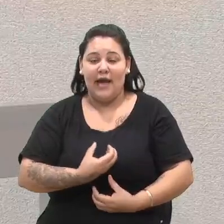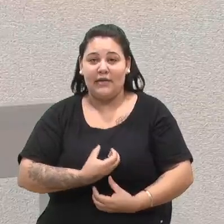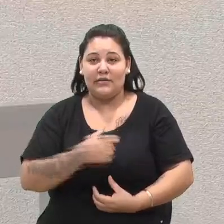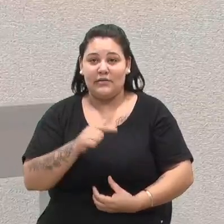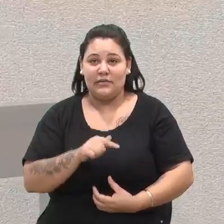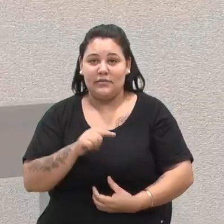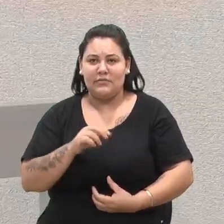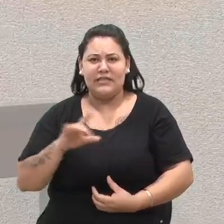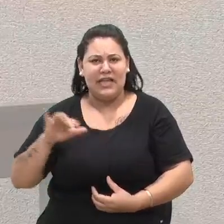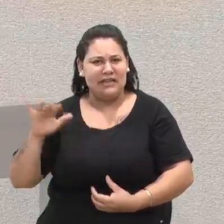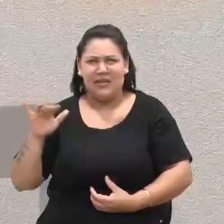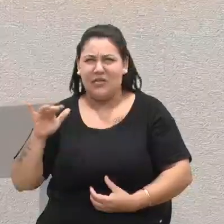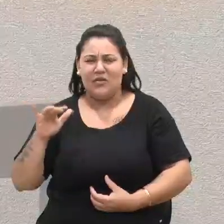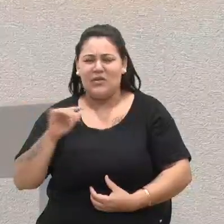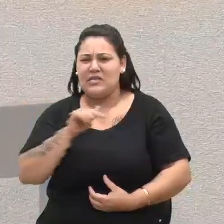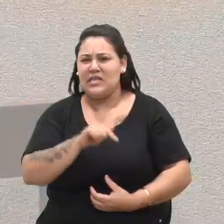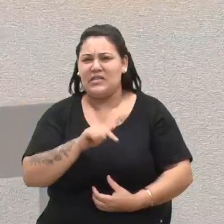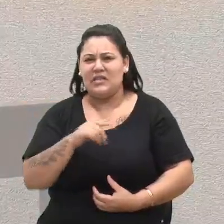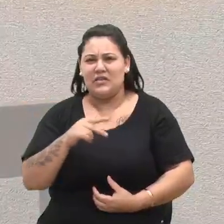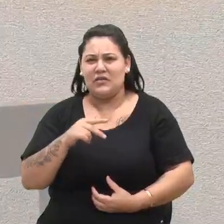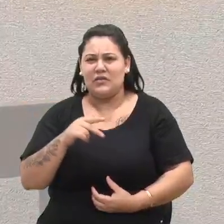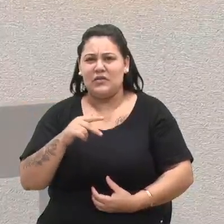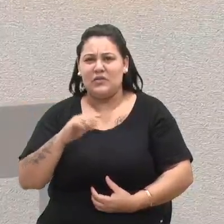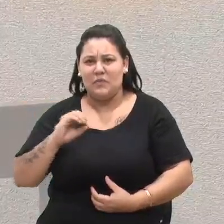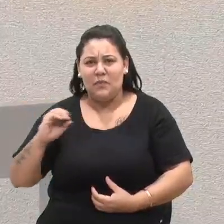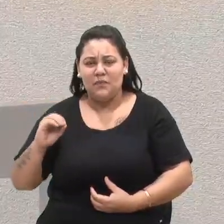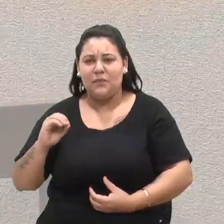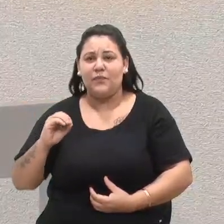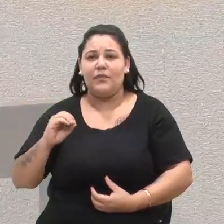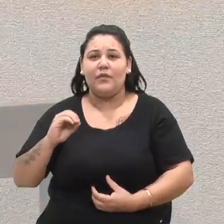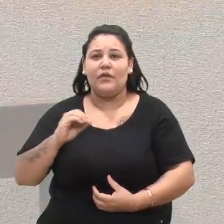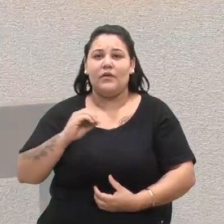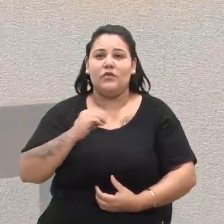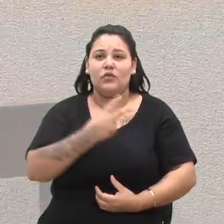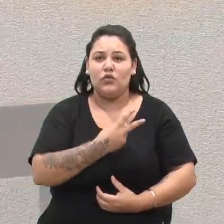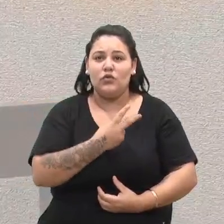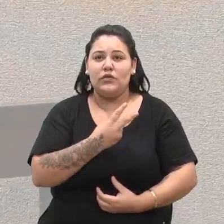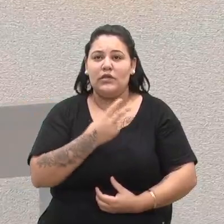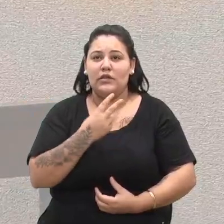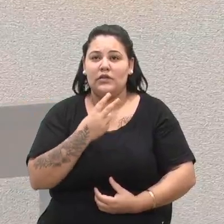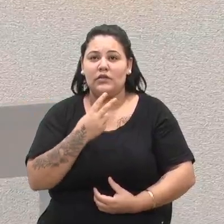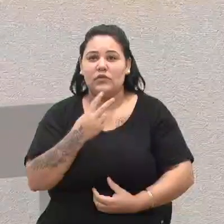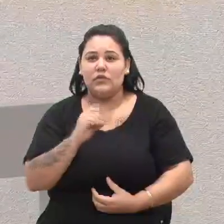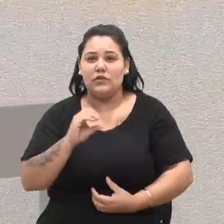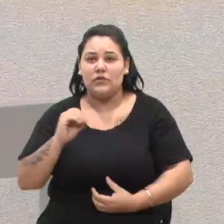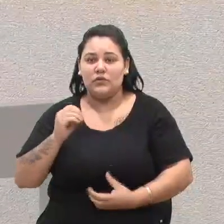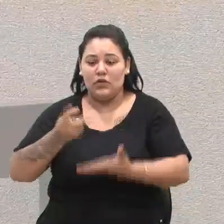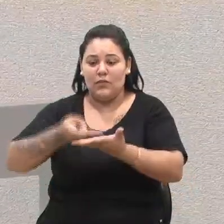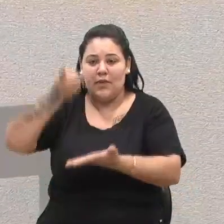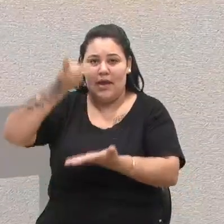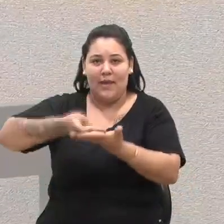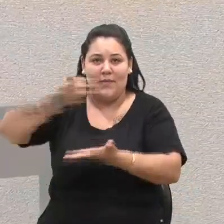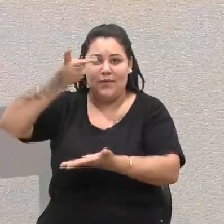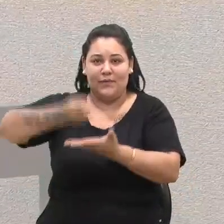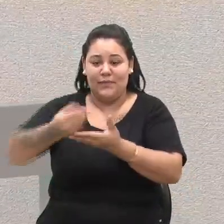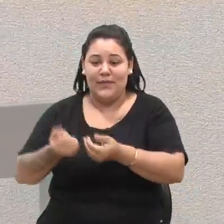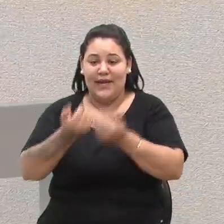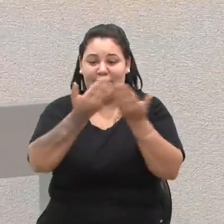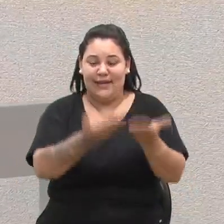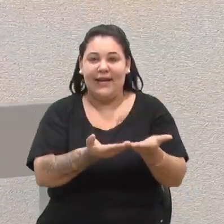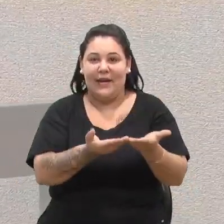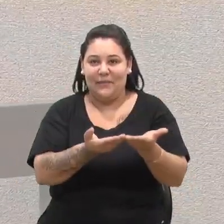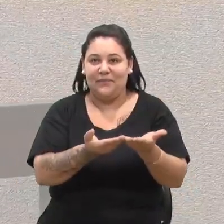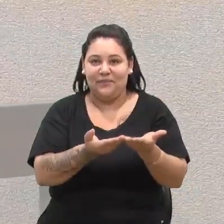293 troféus por faixa etária, 30 troféus gerais, 6 troféus por maiores grupos